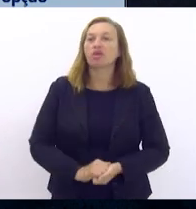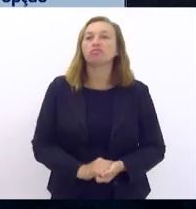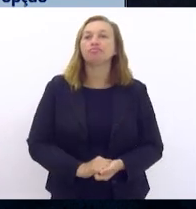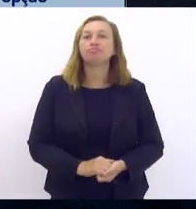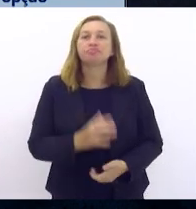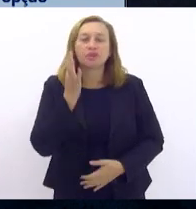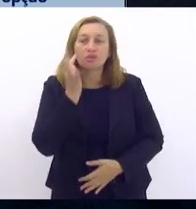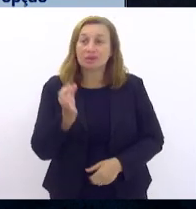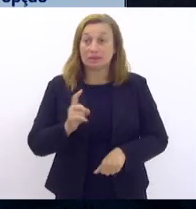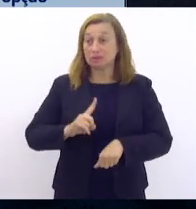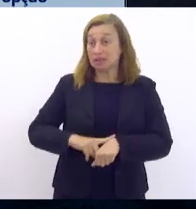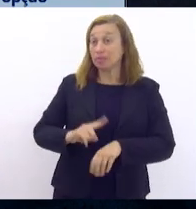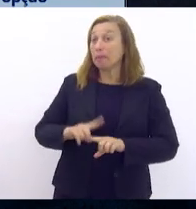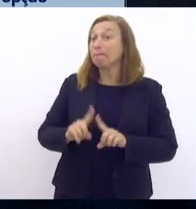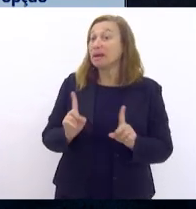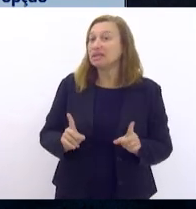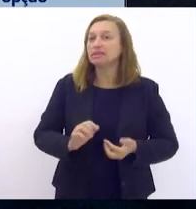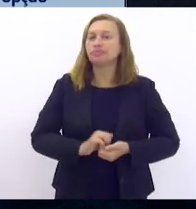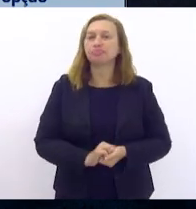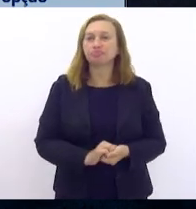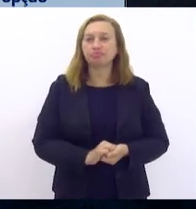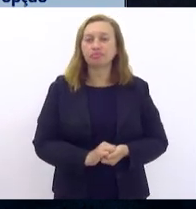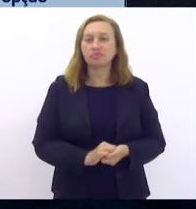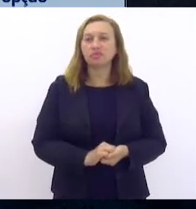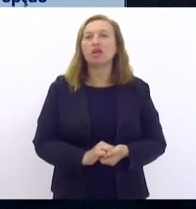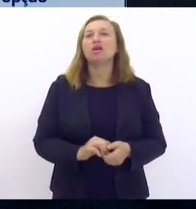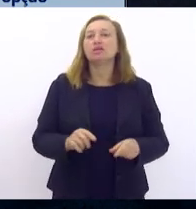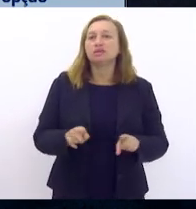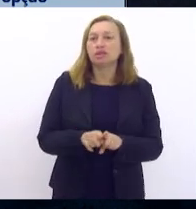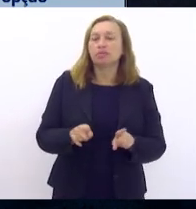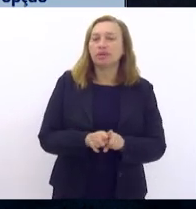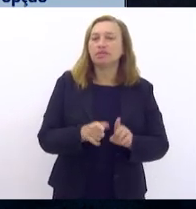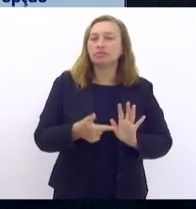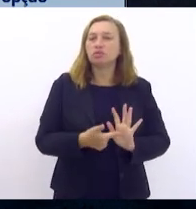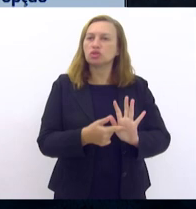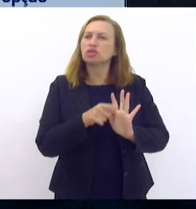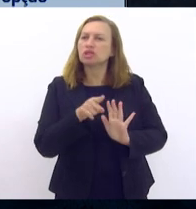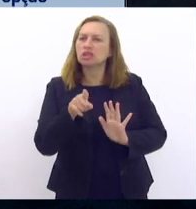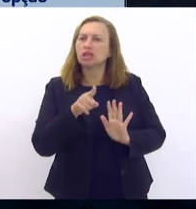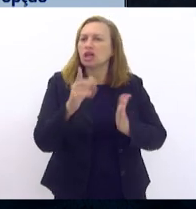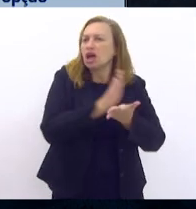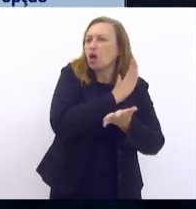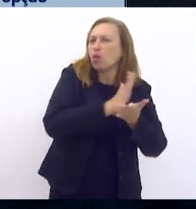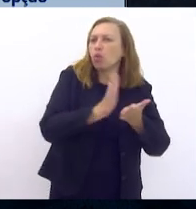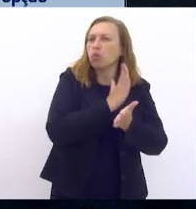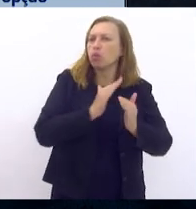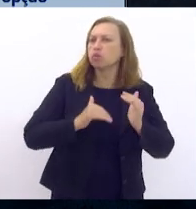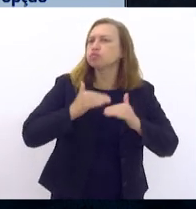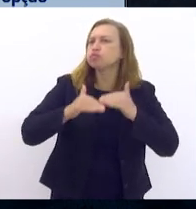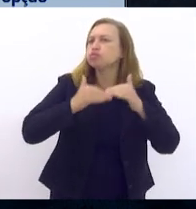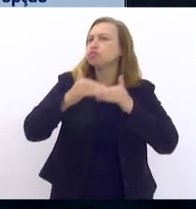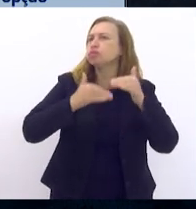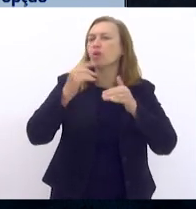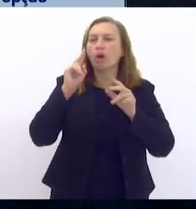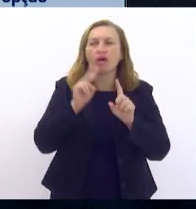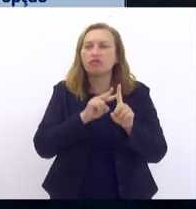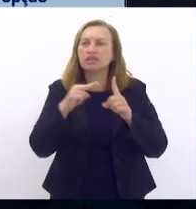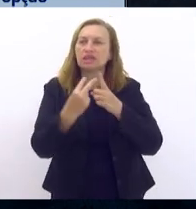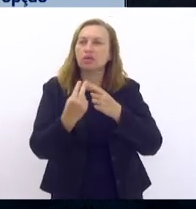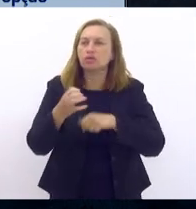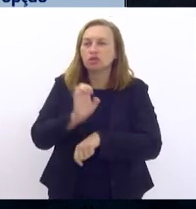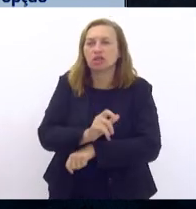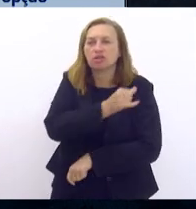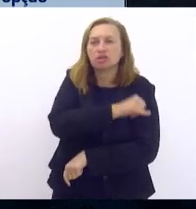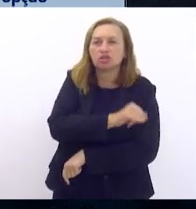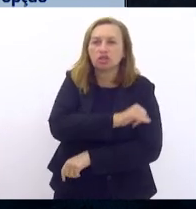eu não sei meu tempo mas é também tá pontuado aí é alguns avanços legais do ponto de vista do Estado do